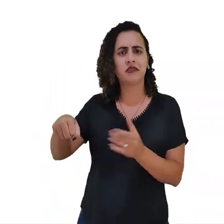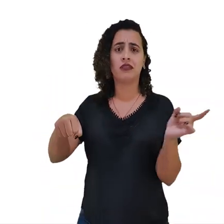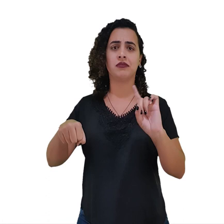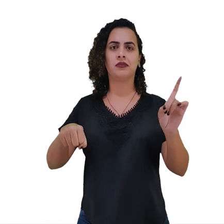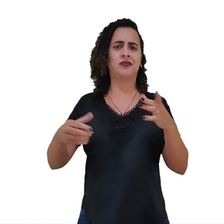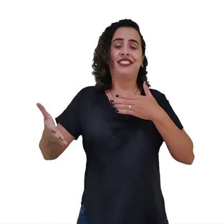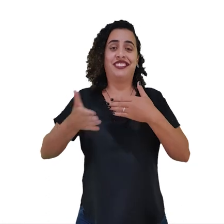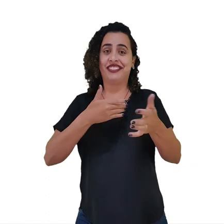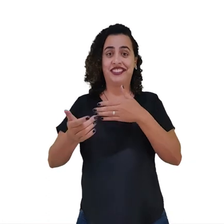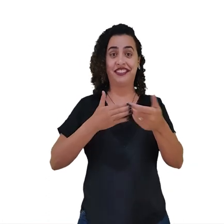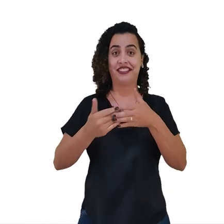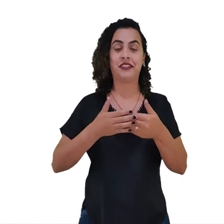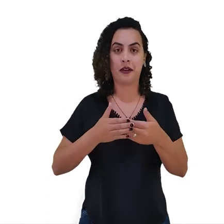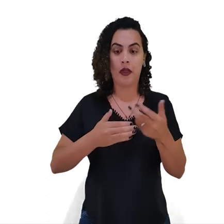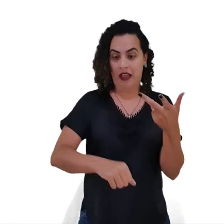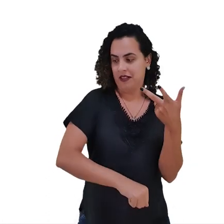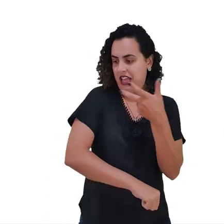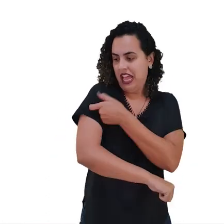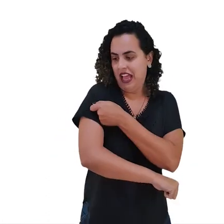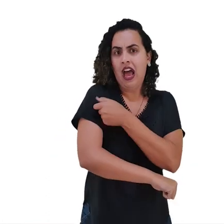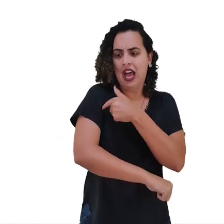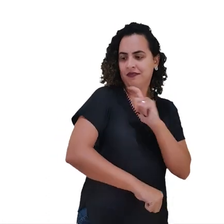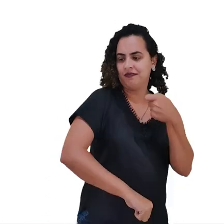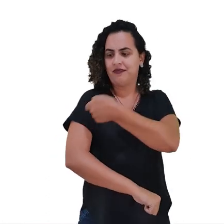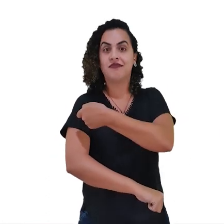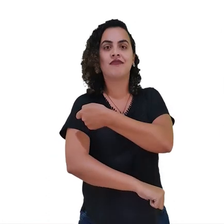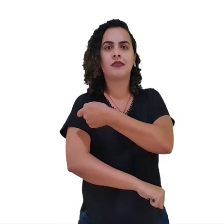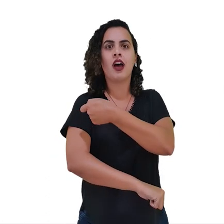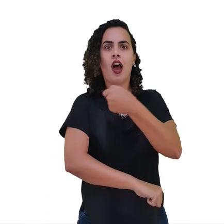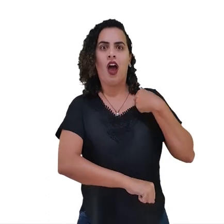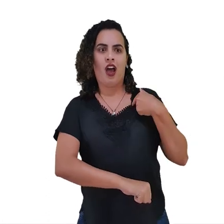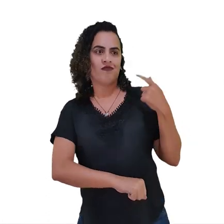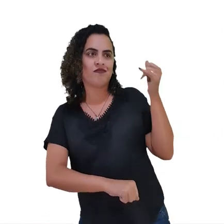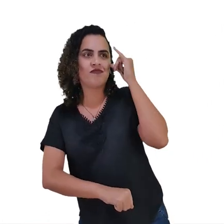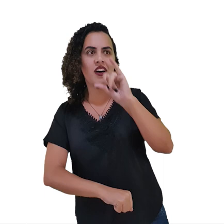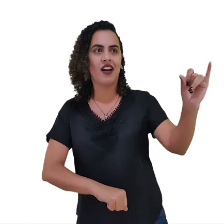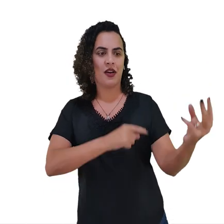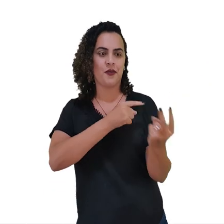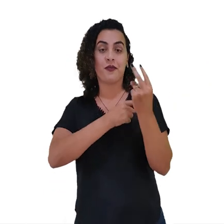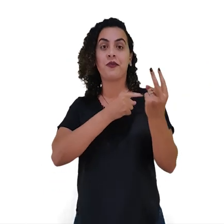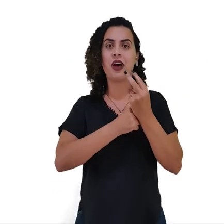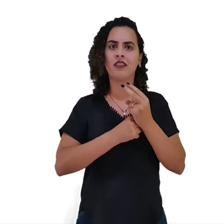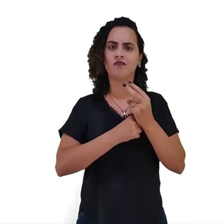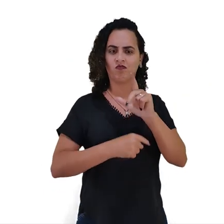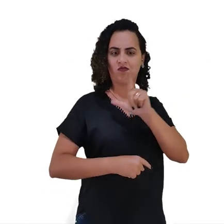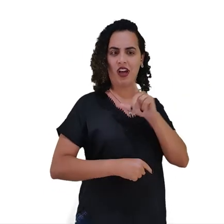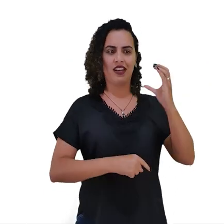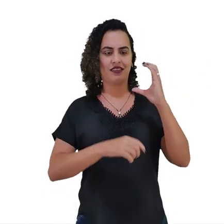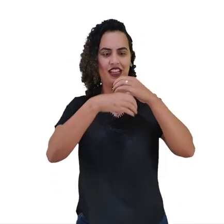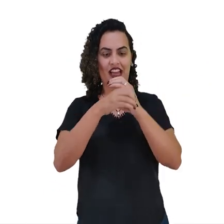a inventou. A vacina é cuidado e prevenção, é ciência, amor